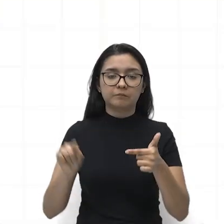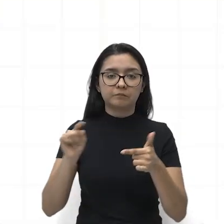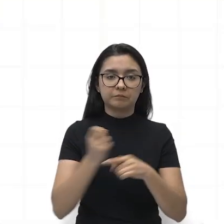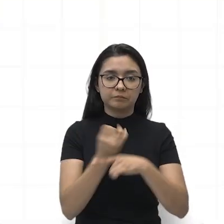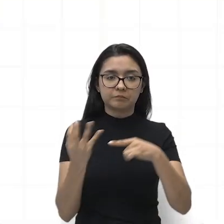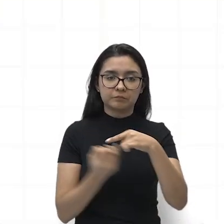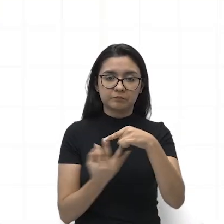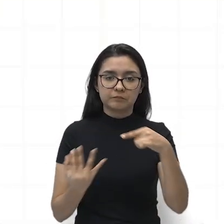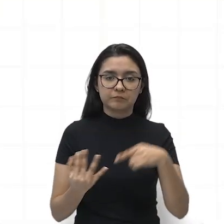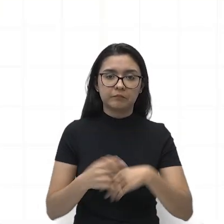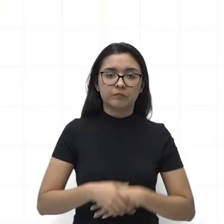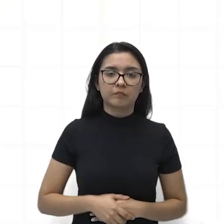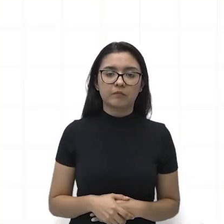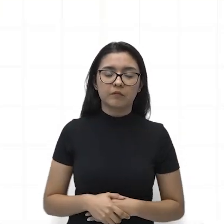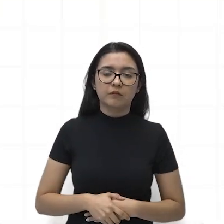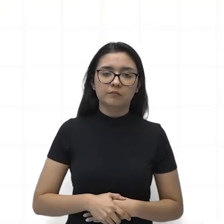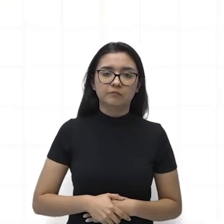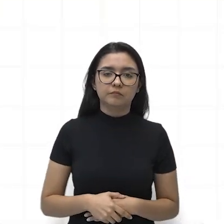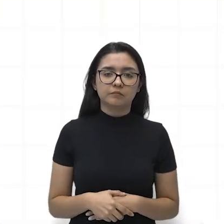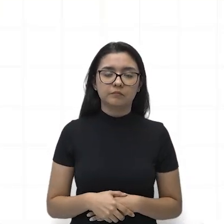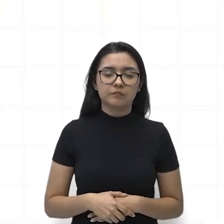comigo. Vejam.